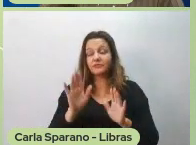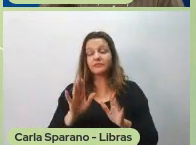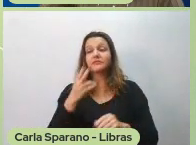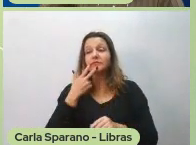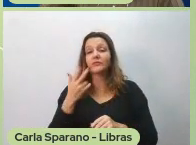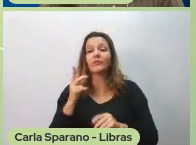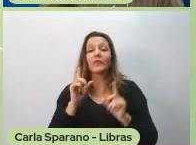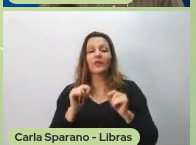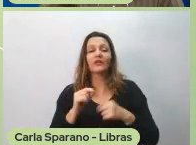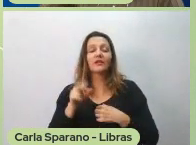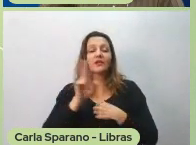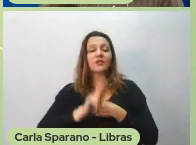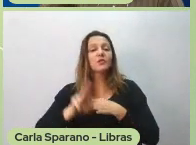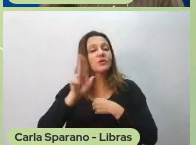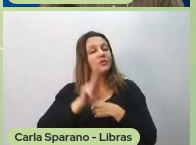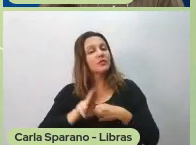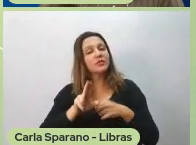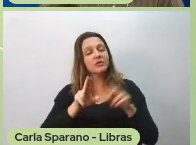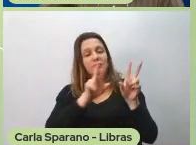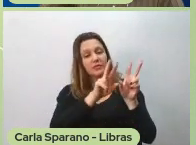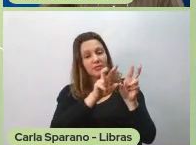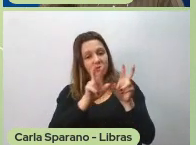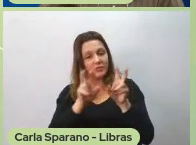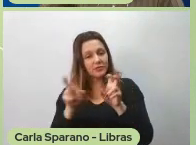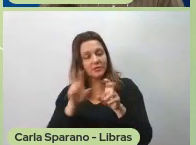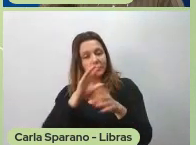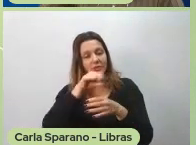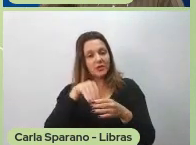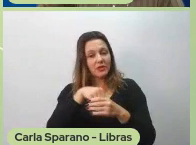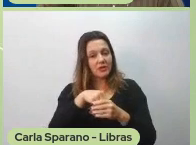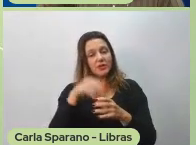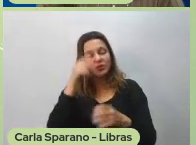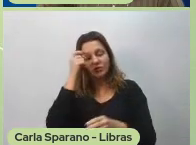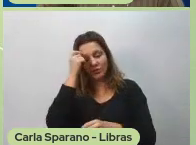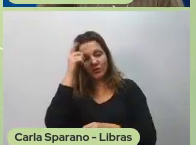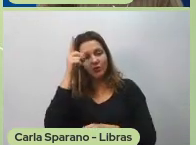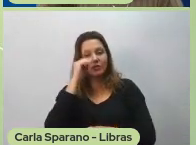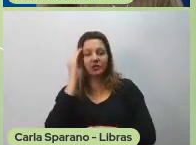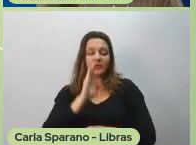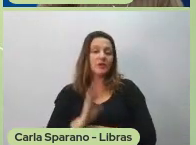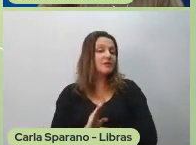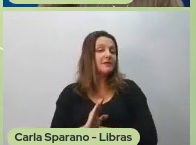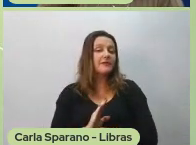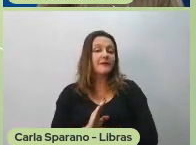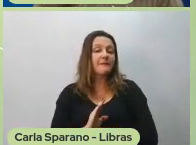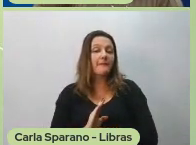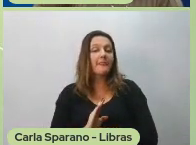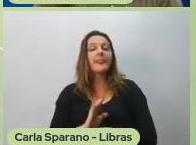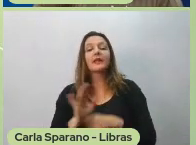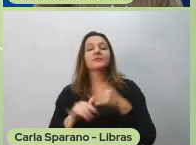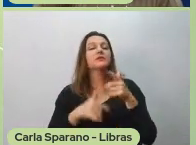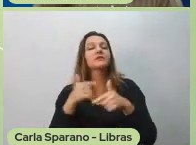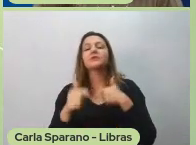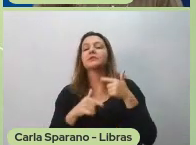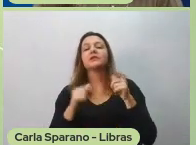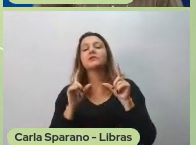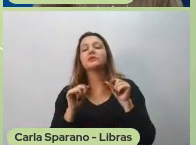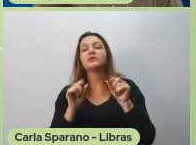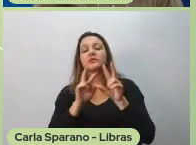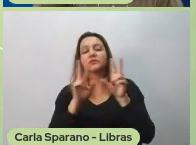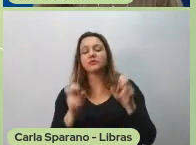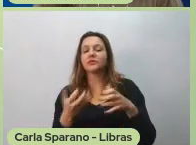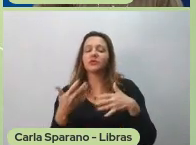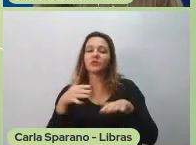A gente usa uma série de temáticas que fazem parte da nossa cultura brasileira para trabalhar a questão da